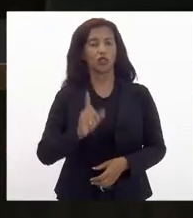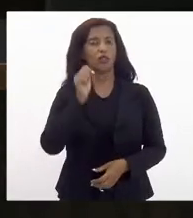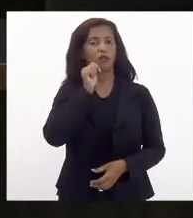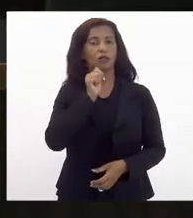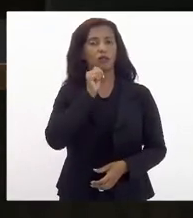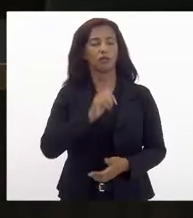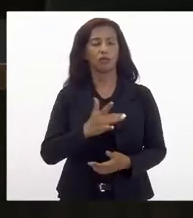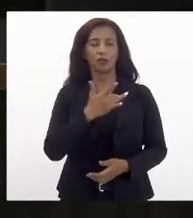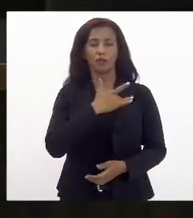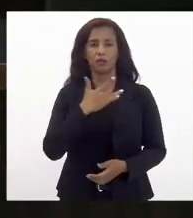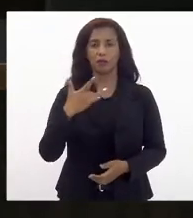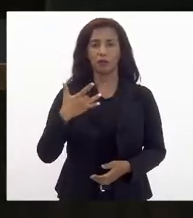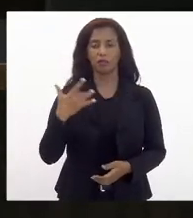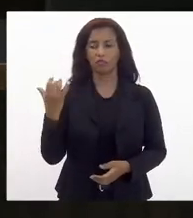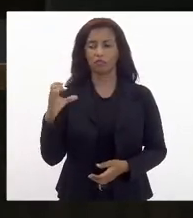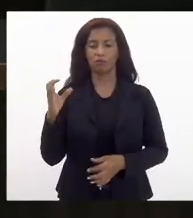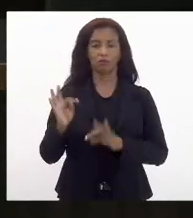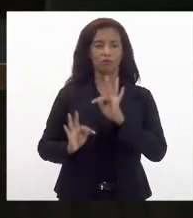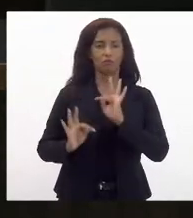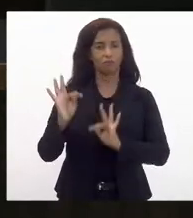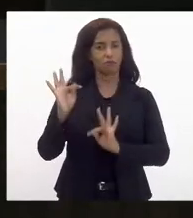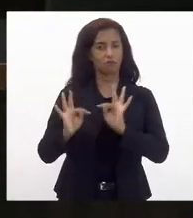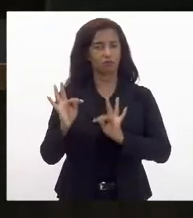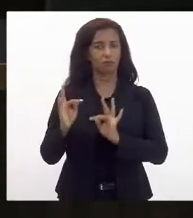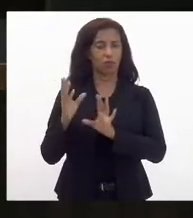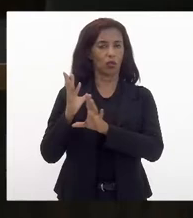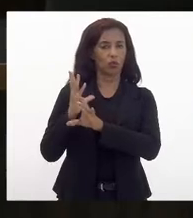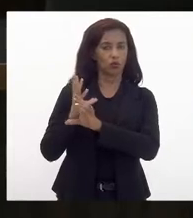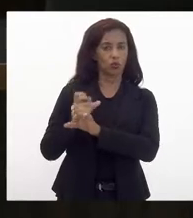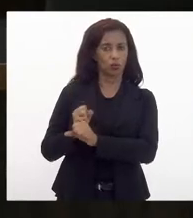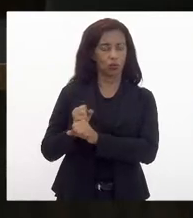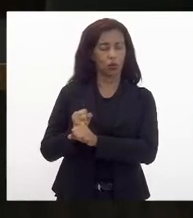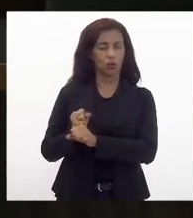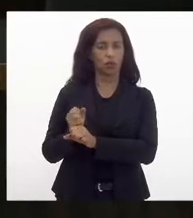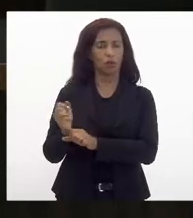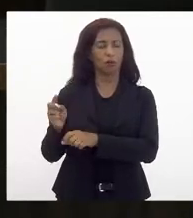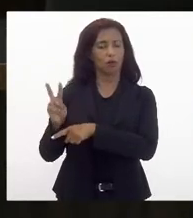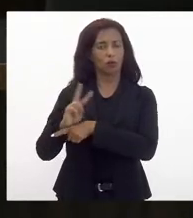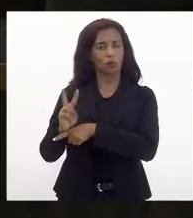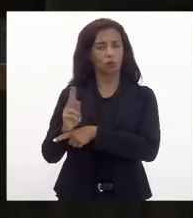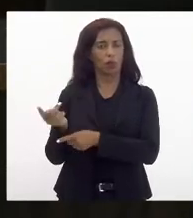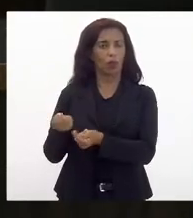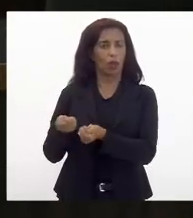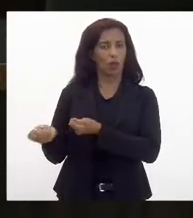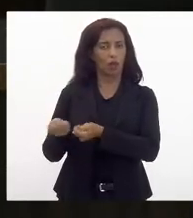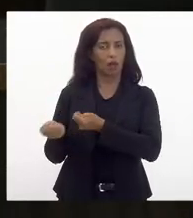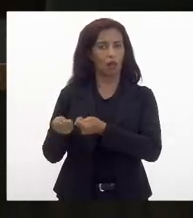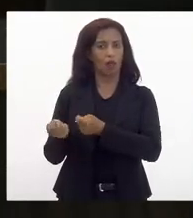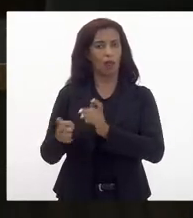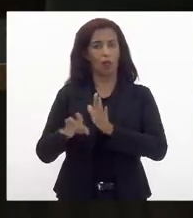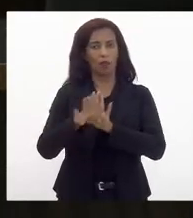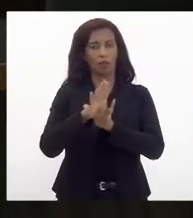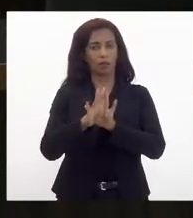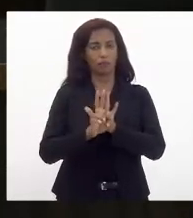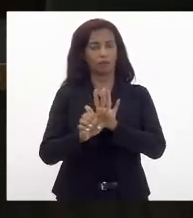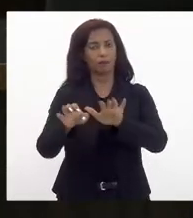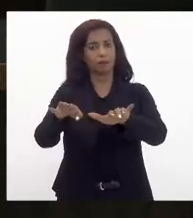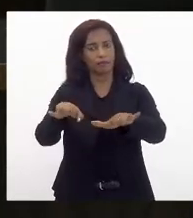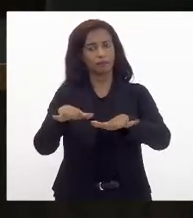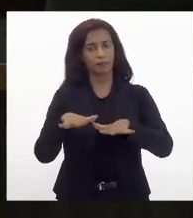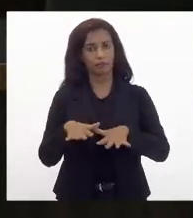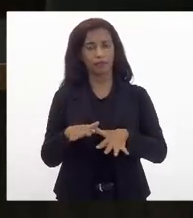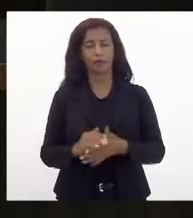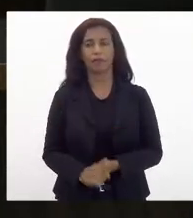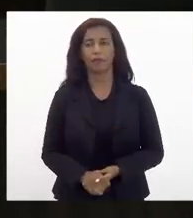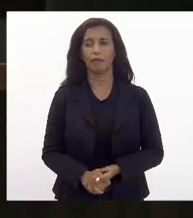da mulher de saúde de Ciência e Tecnologia de orçamento Finanças fiscalização financeira e controle as emendas de